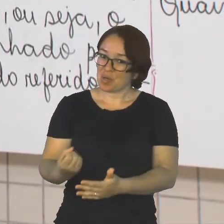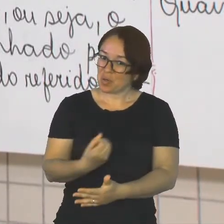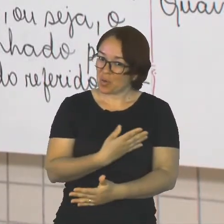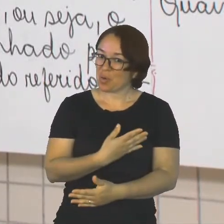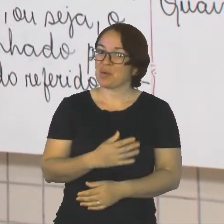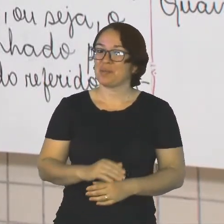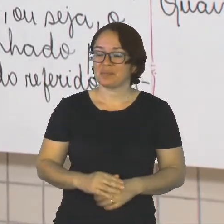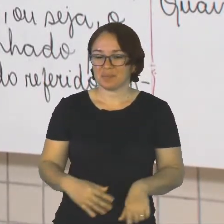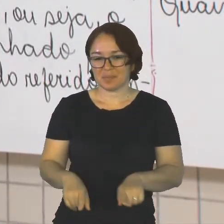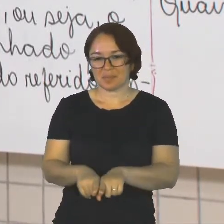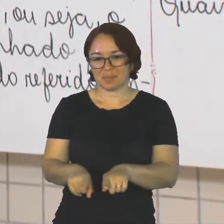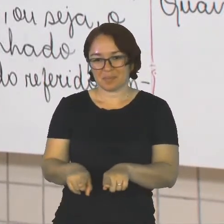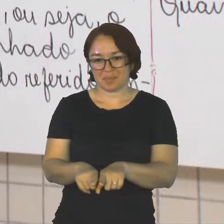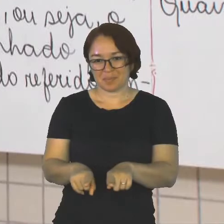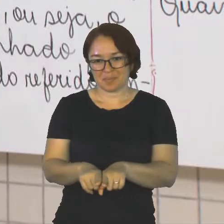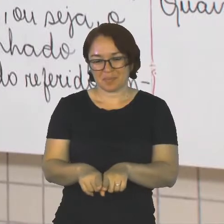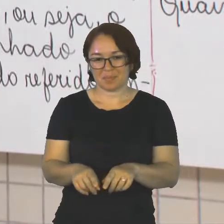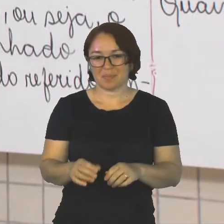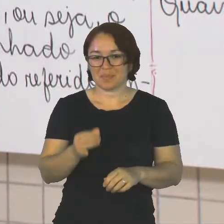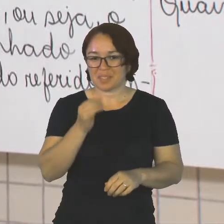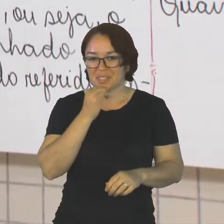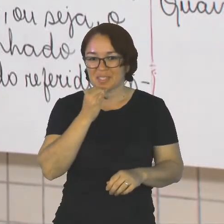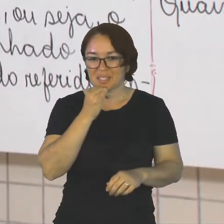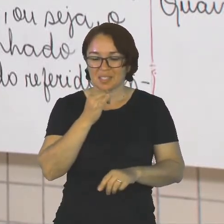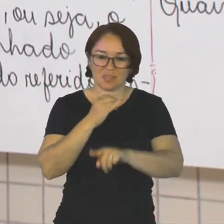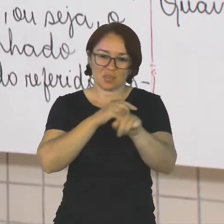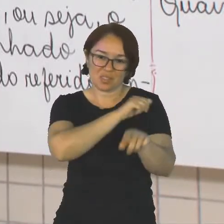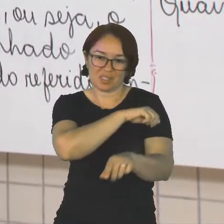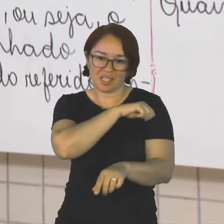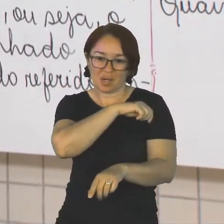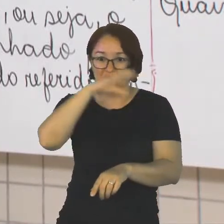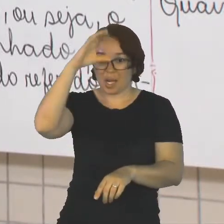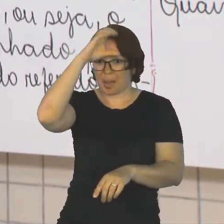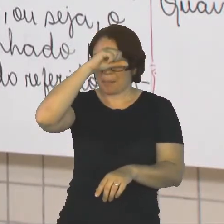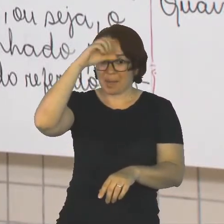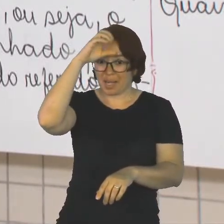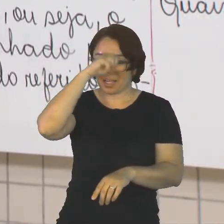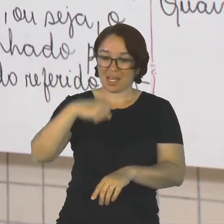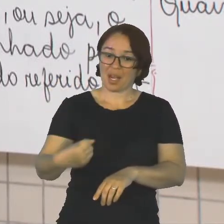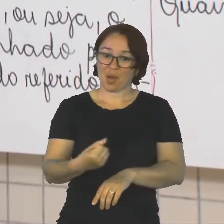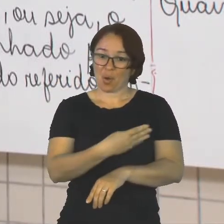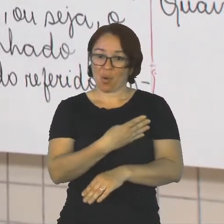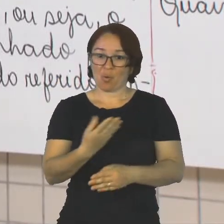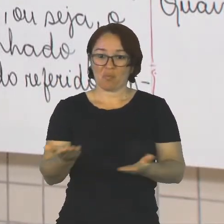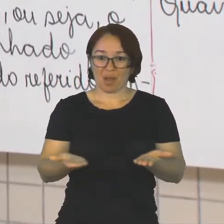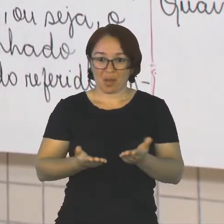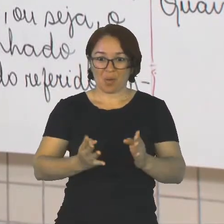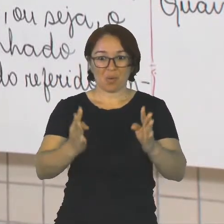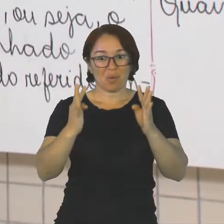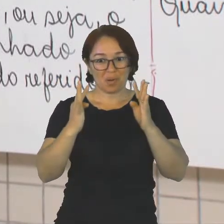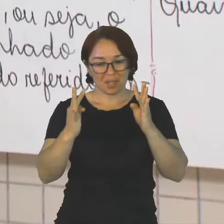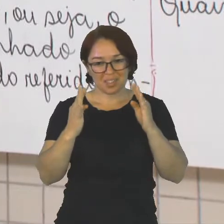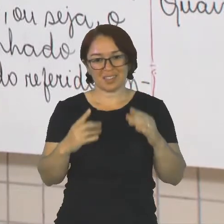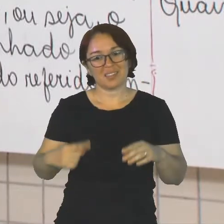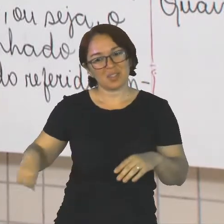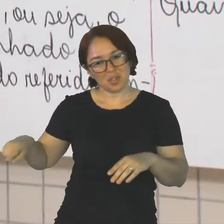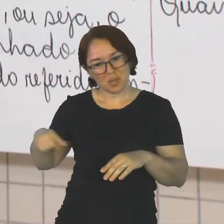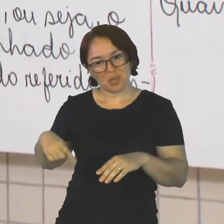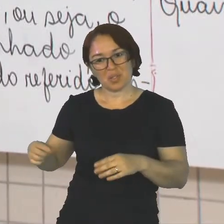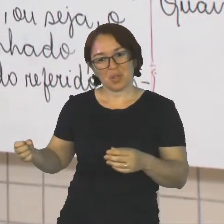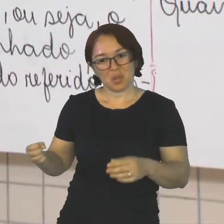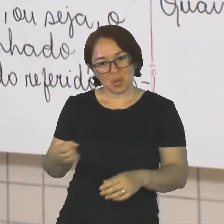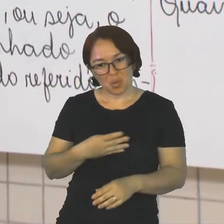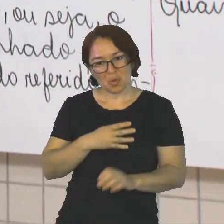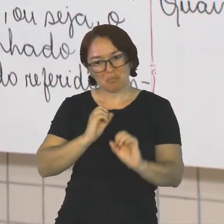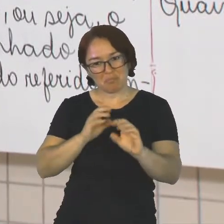vocês descobriram uma nova forma de aprender e nós uma nova maneira de ensinar. E foi um ano